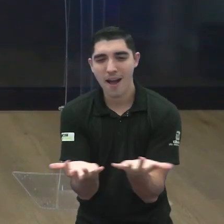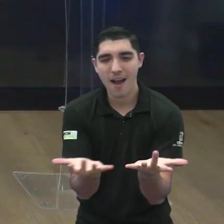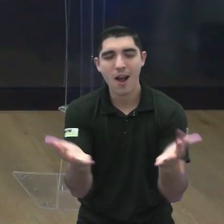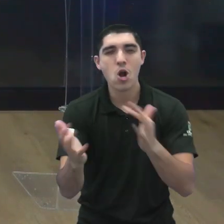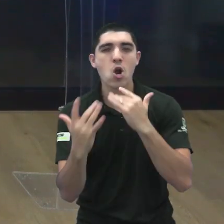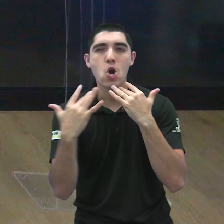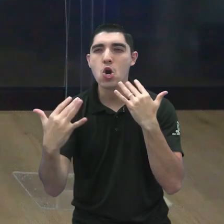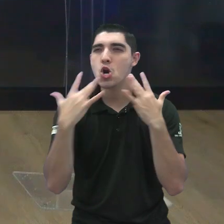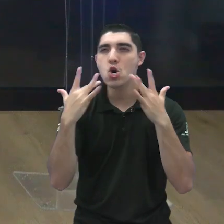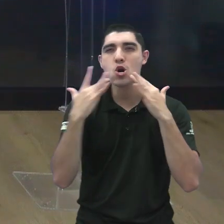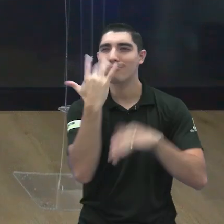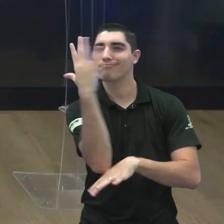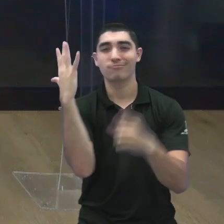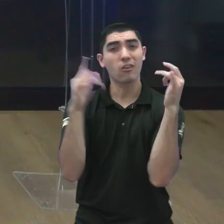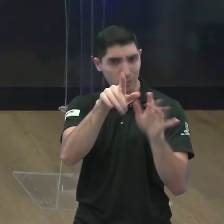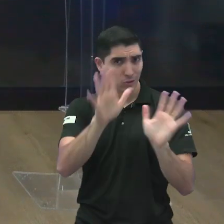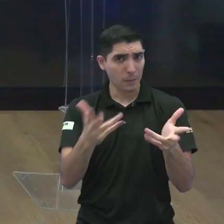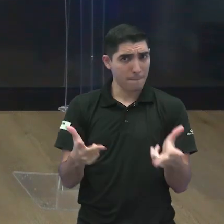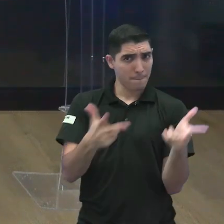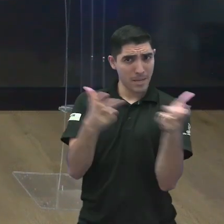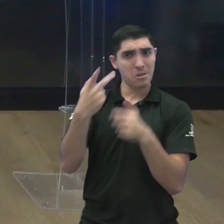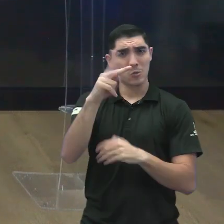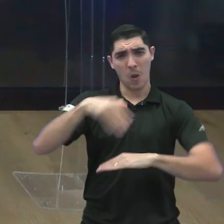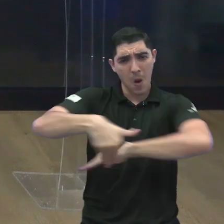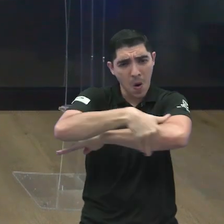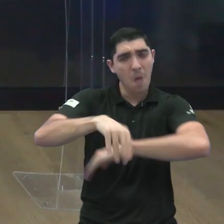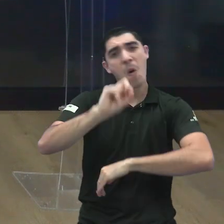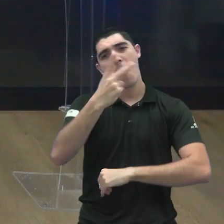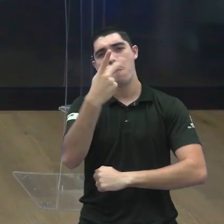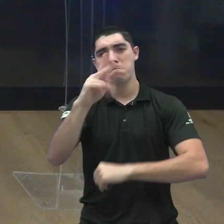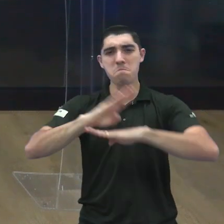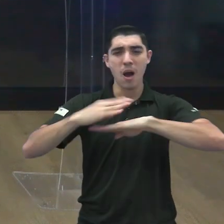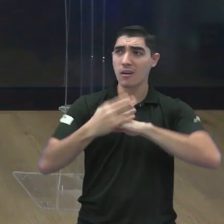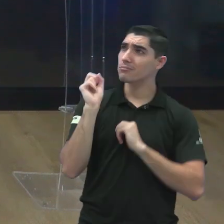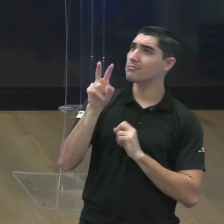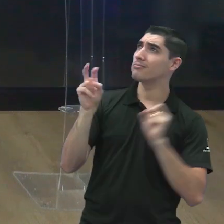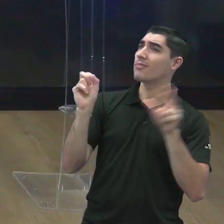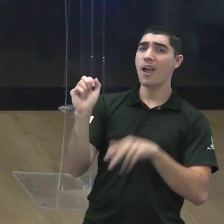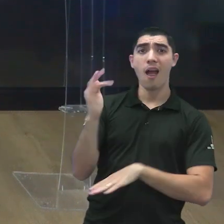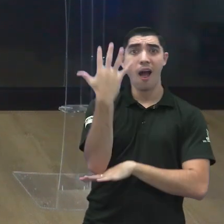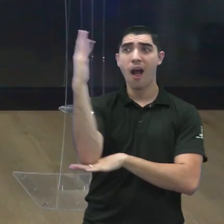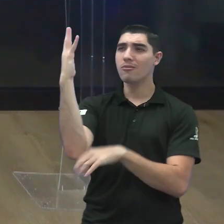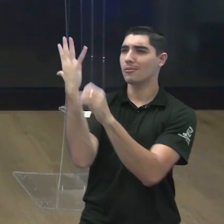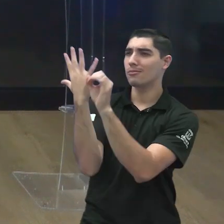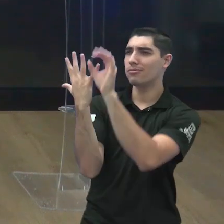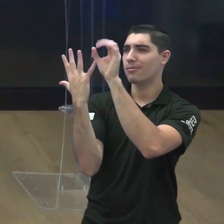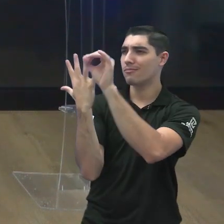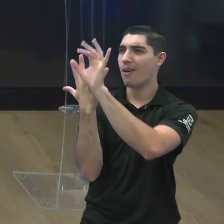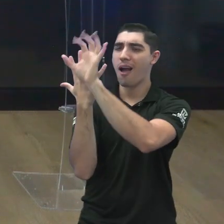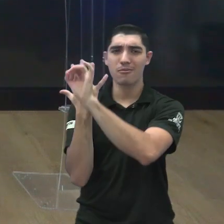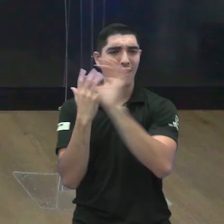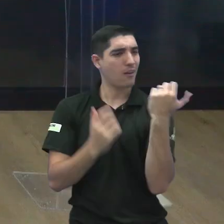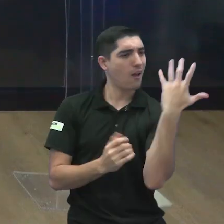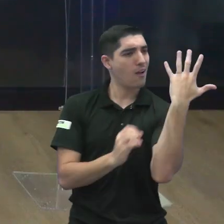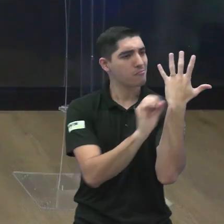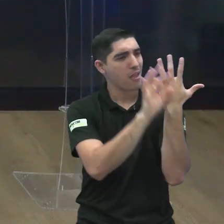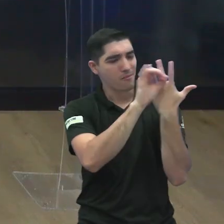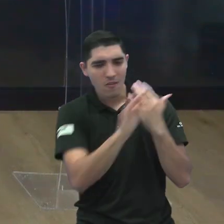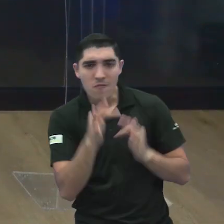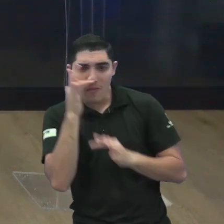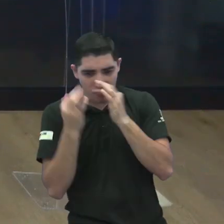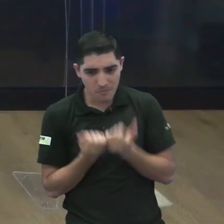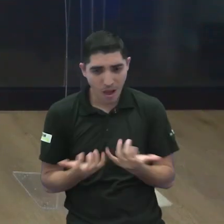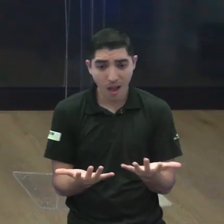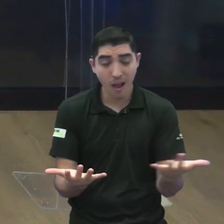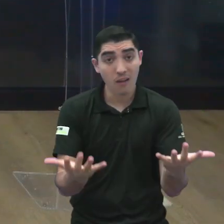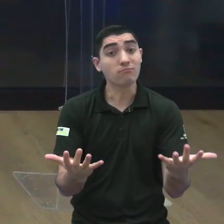e texturas. Você já deve ter notado na sua rua ou no seu bairro que as árvores já estão florescendo,